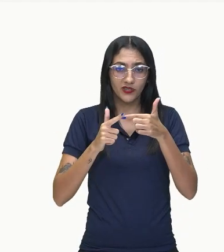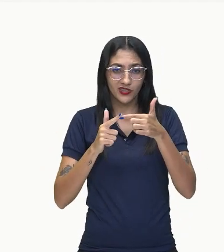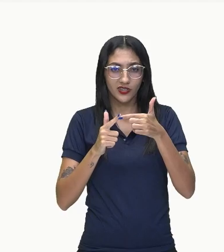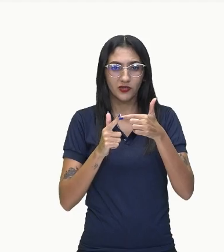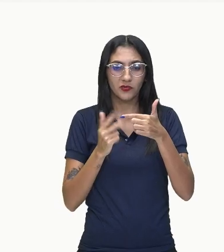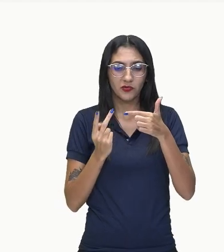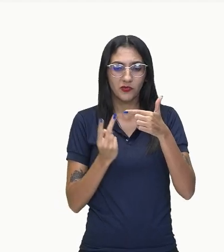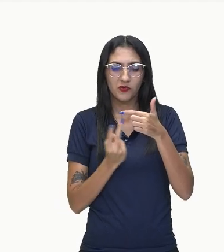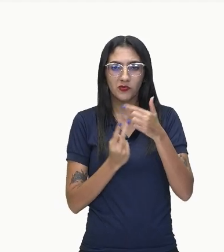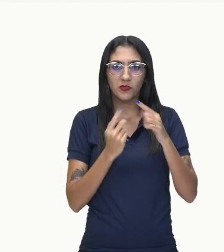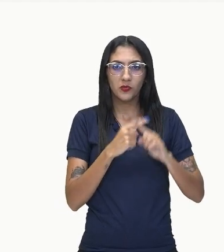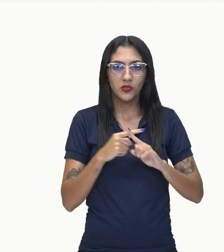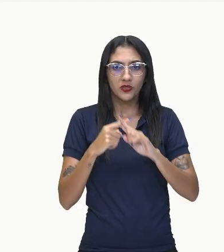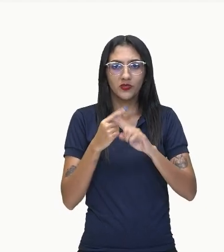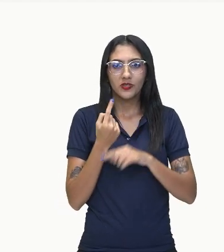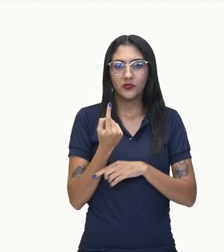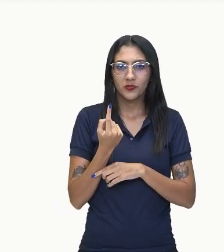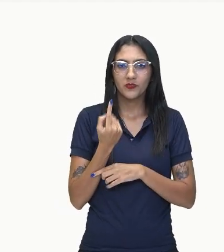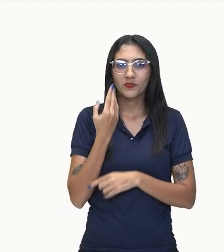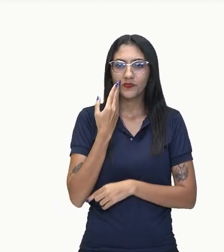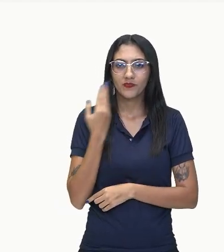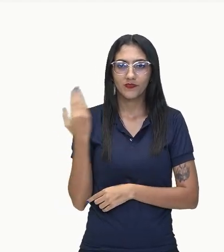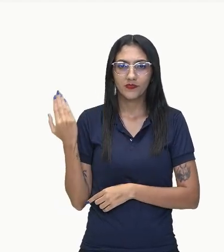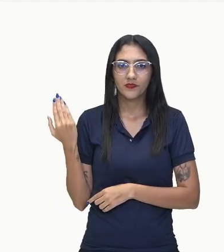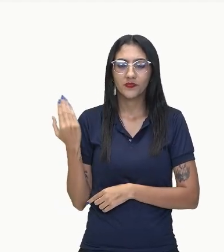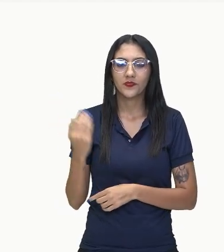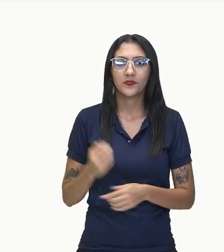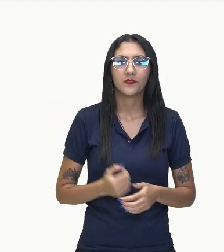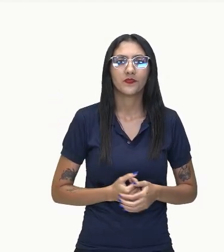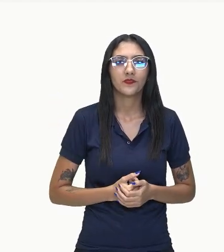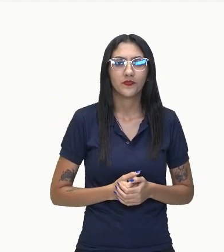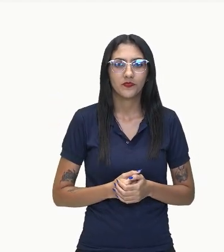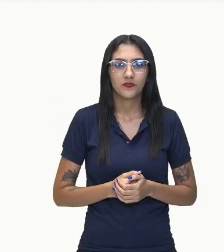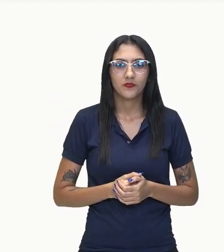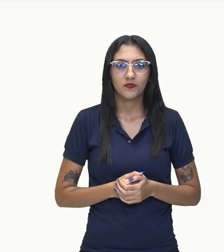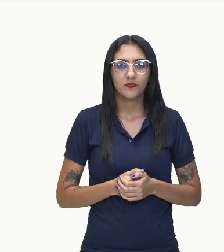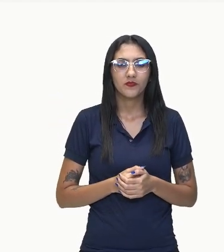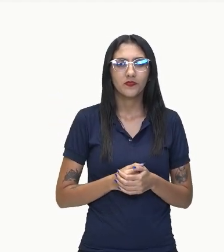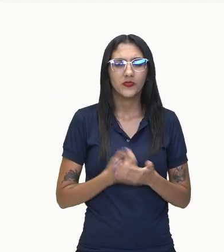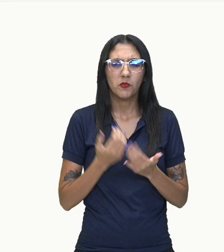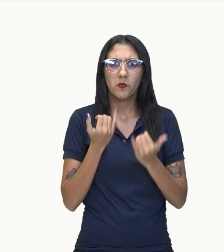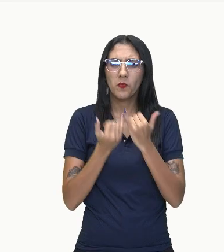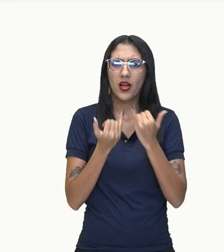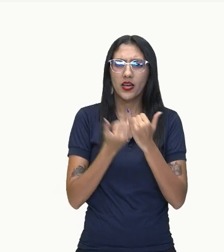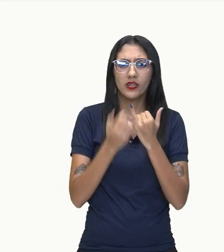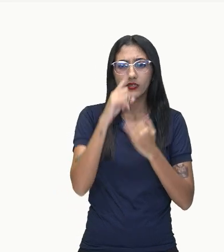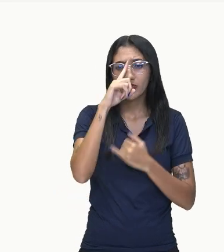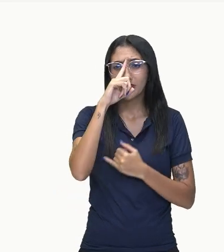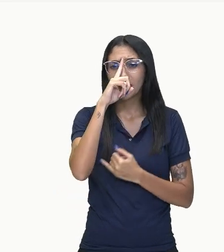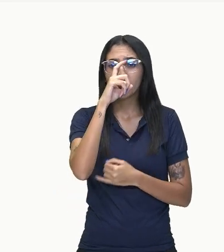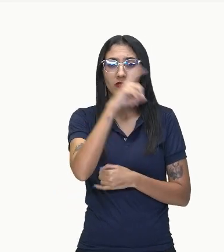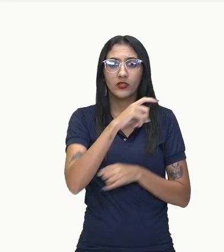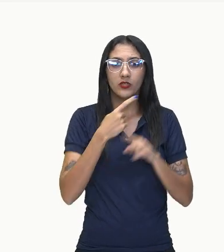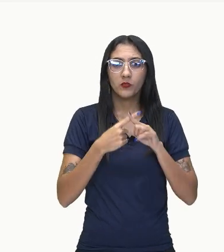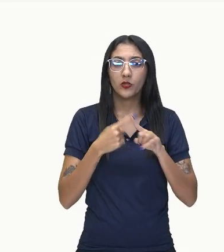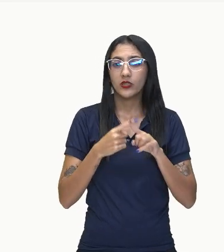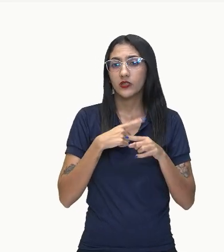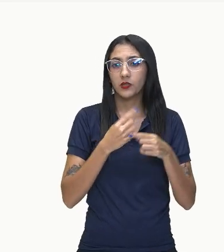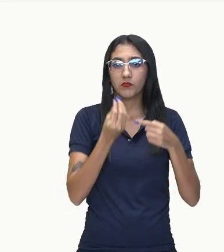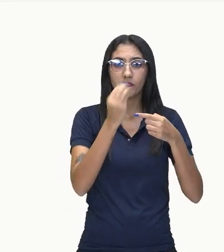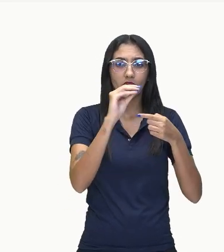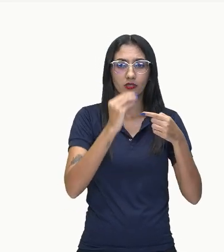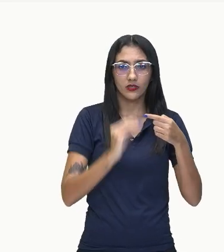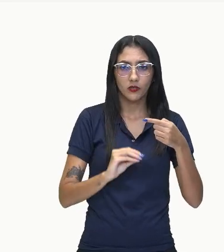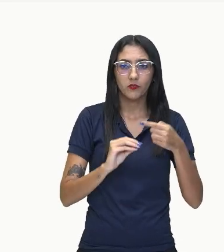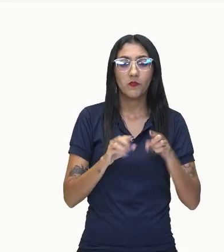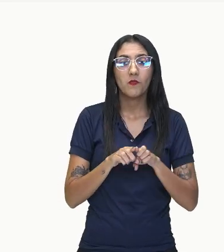a, que é menos 1. Não mudou nada, parece só um pouco mais complicado porque agora a gente tem fração, mas a